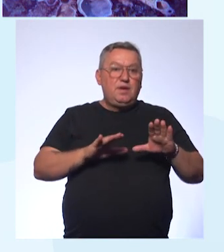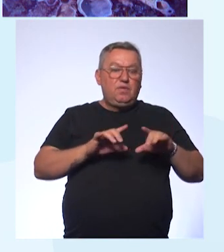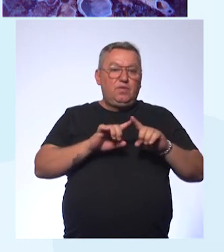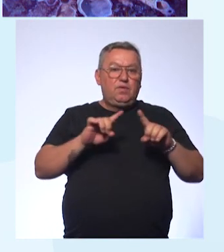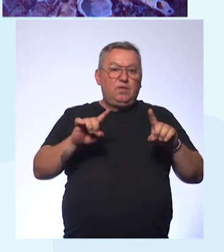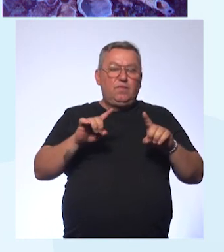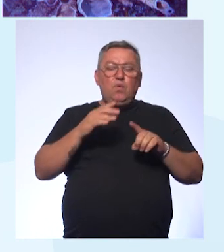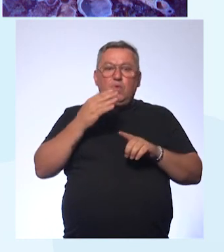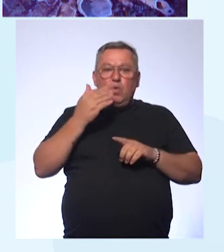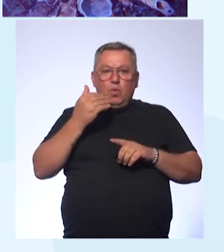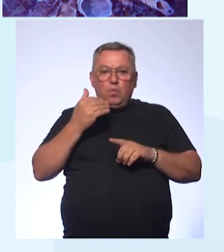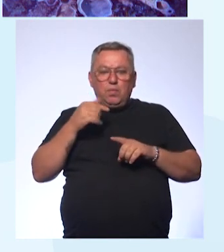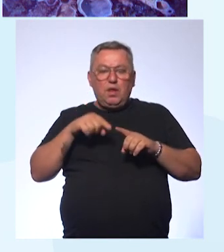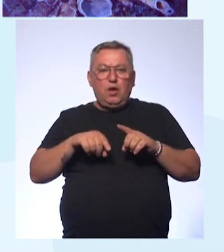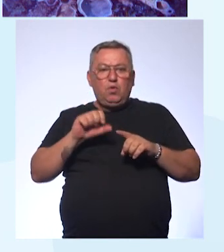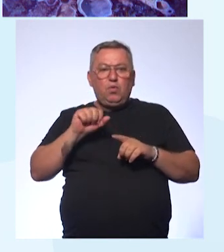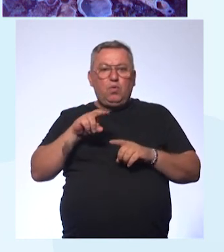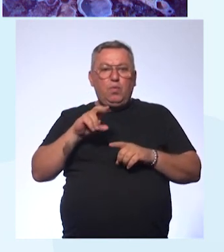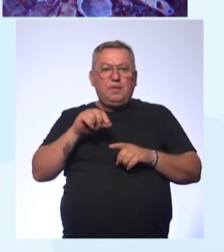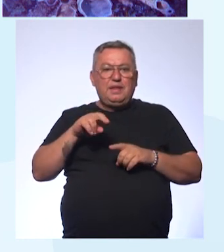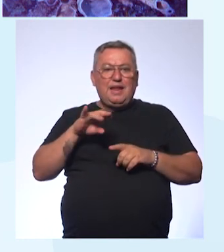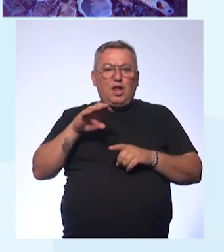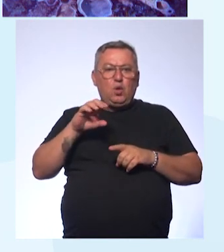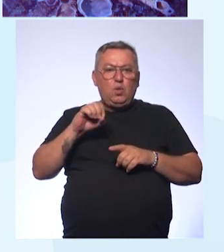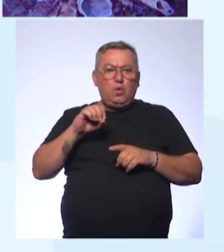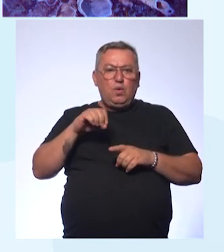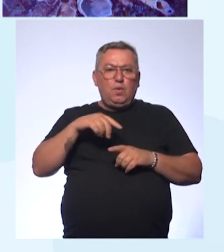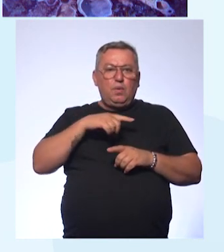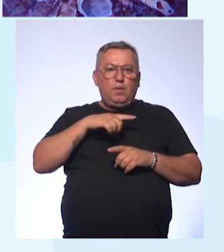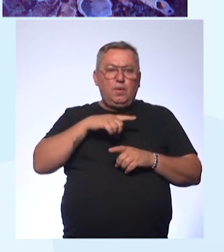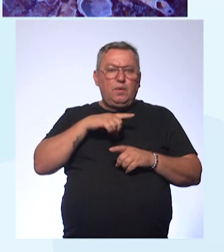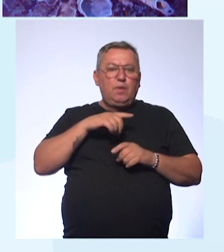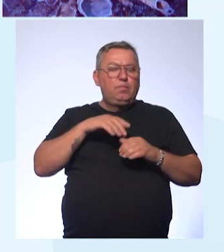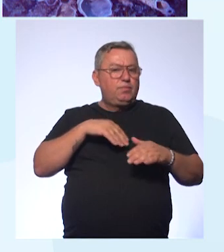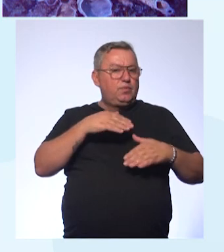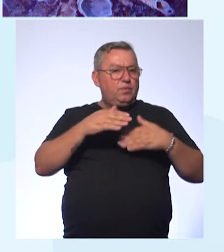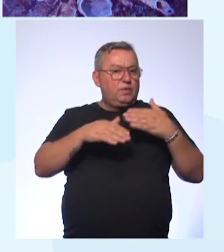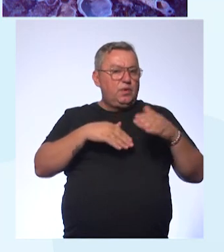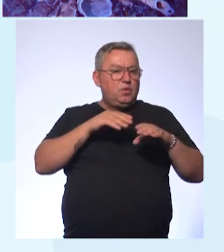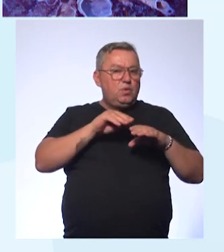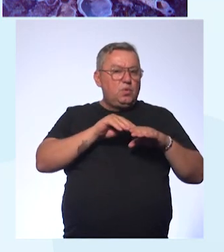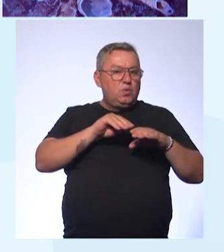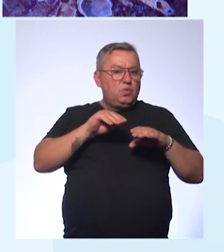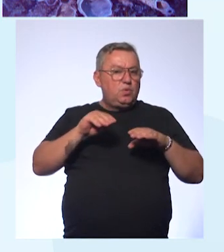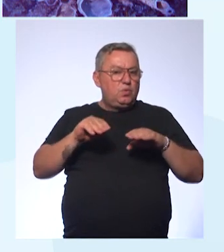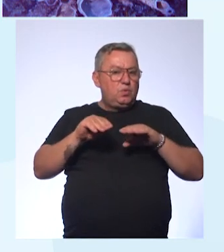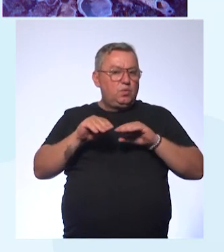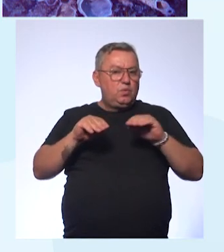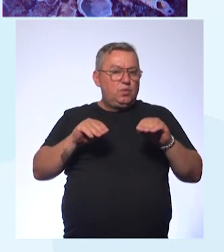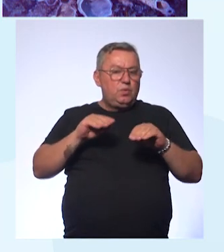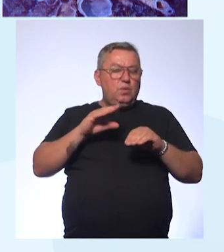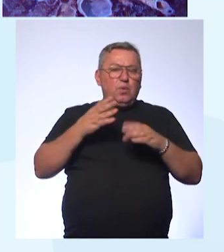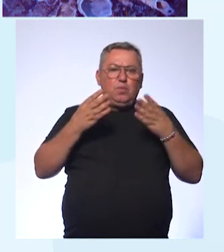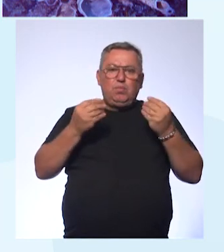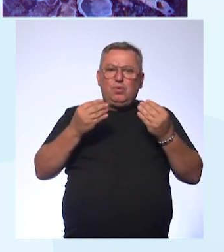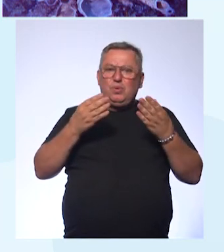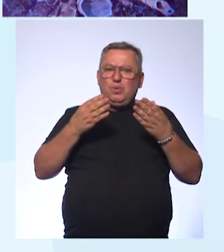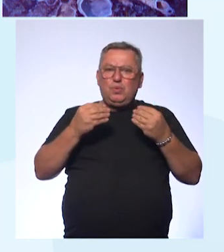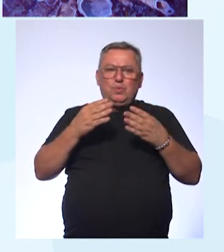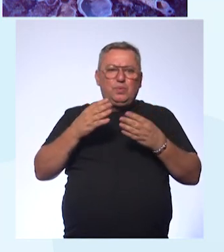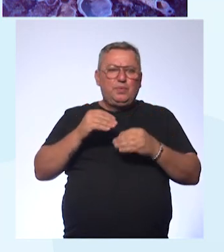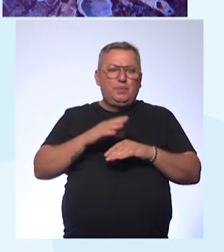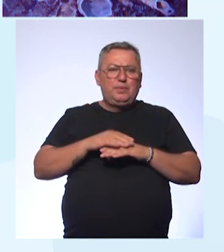viver fixos no substrato. Então, eles têm um processo, né, de locomoção ali muito, muito, muito, muito,